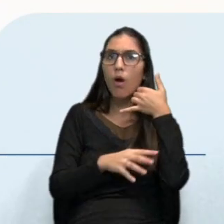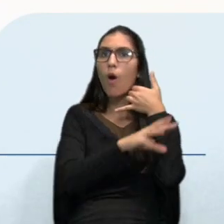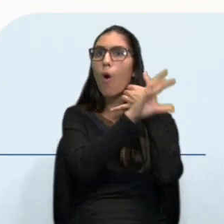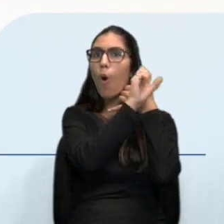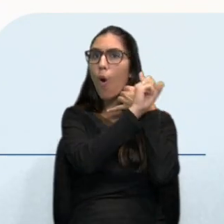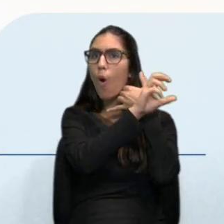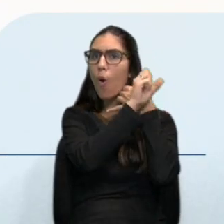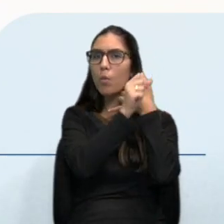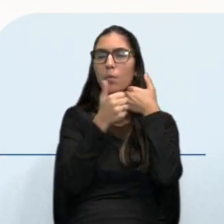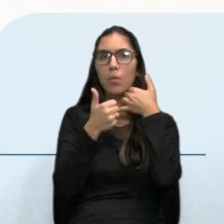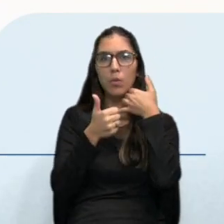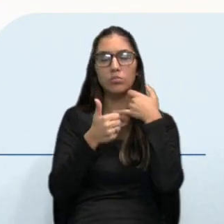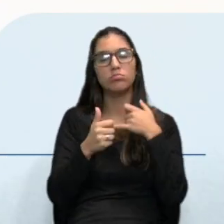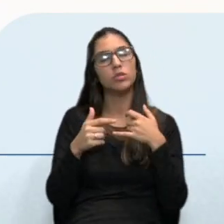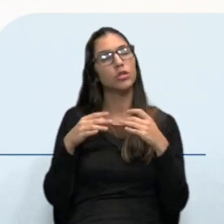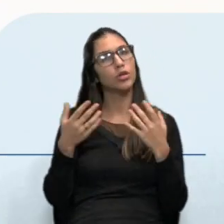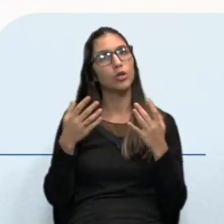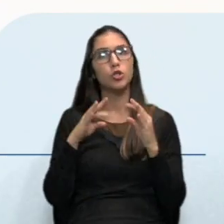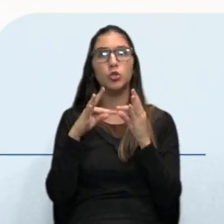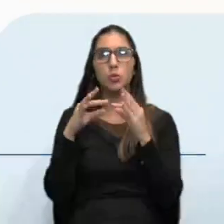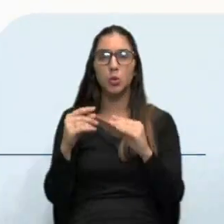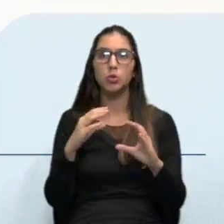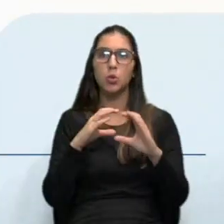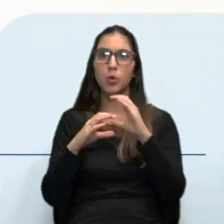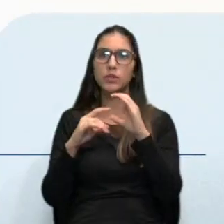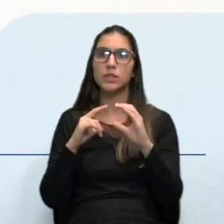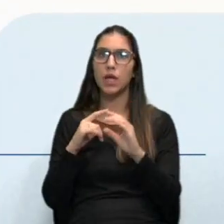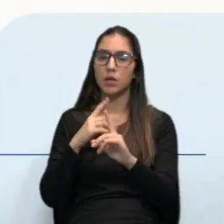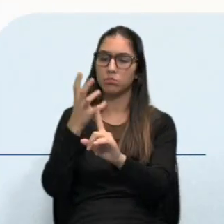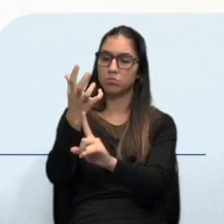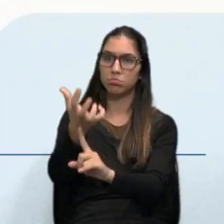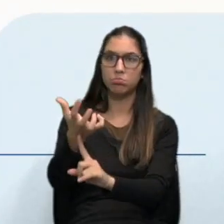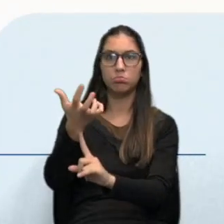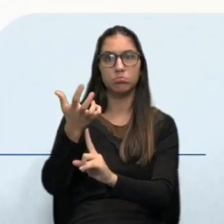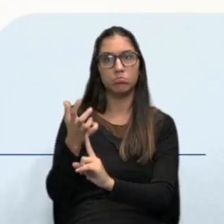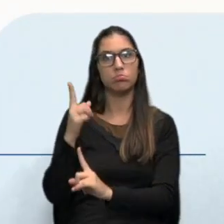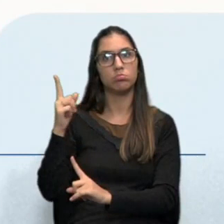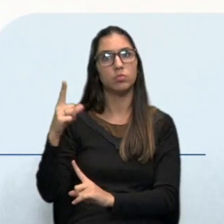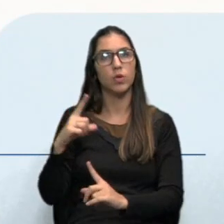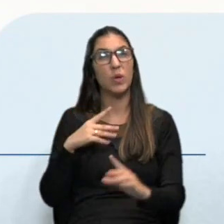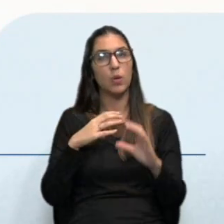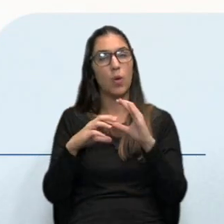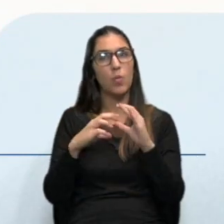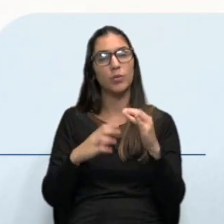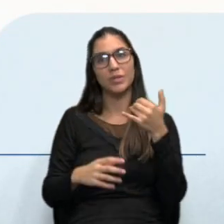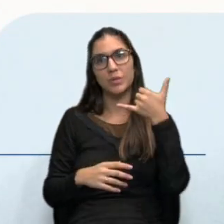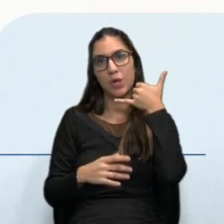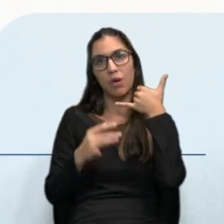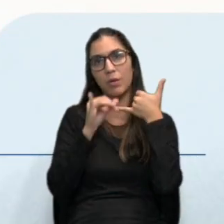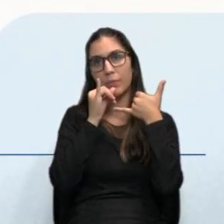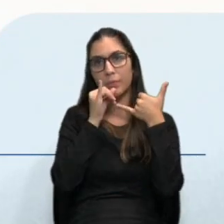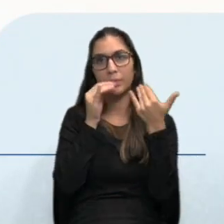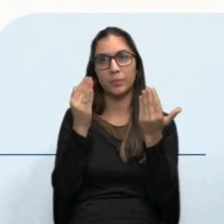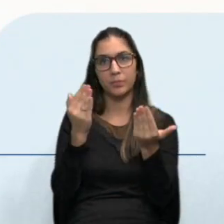isso que eu digo que toda comunicação passa por uma estação radiobase. Aqui falando de comunicação celular.